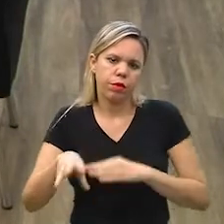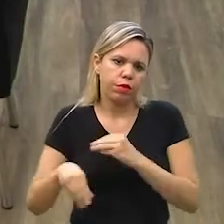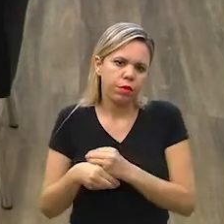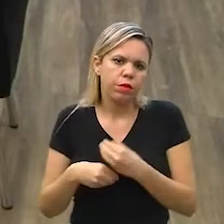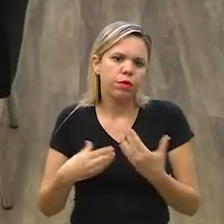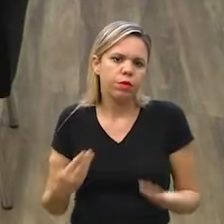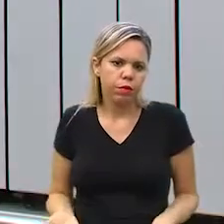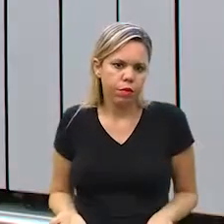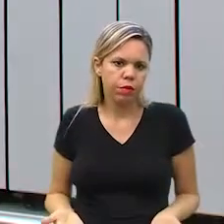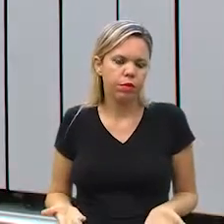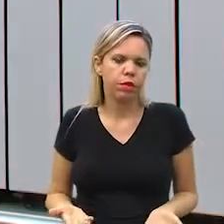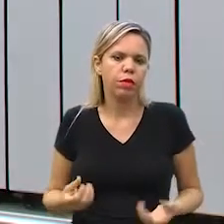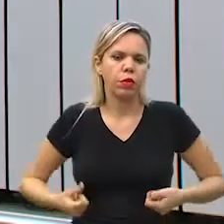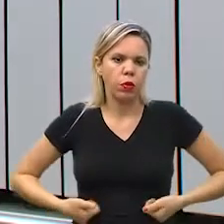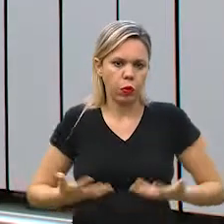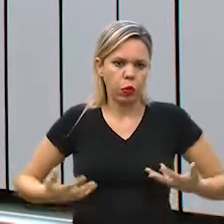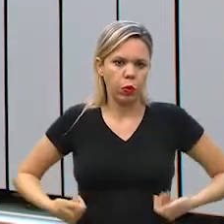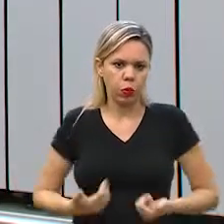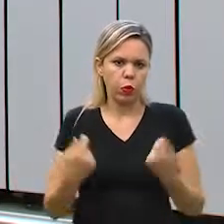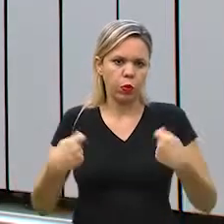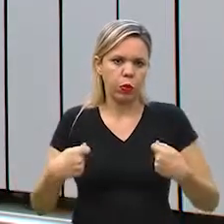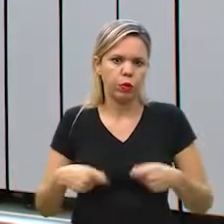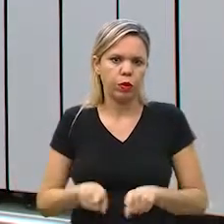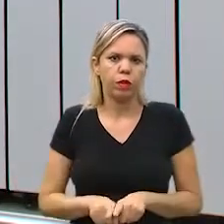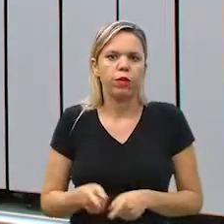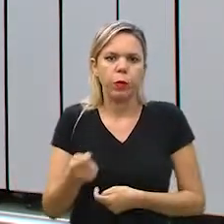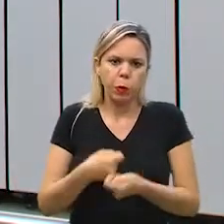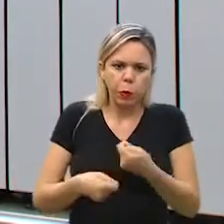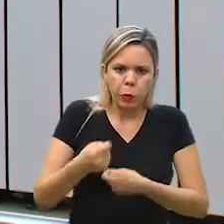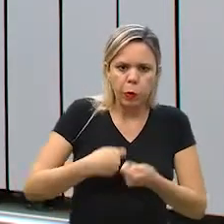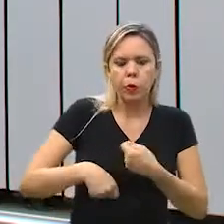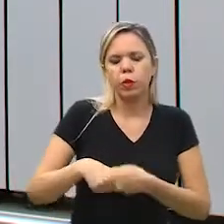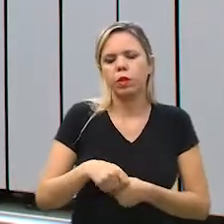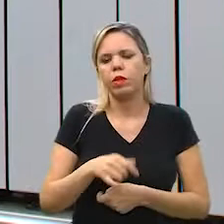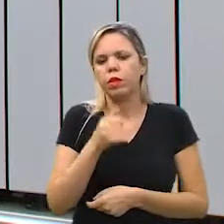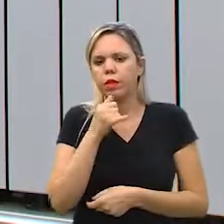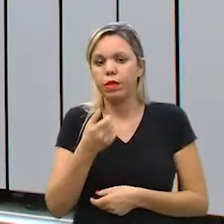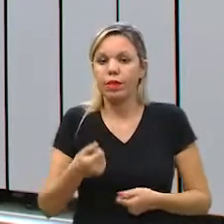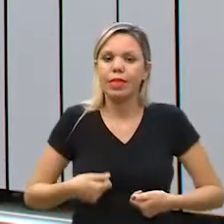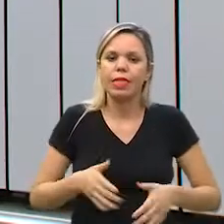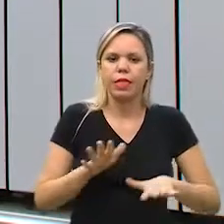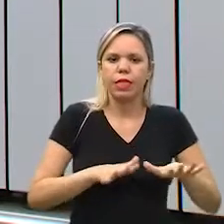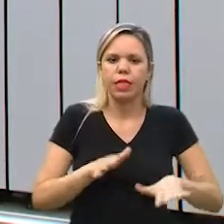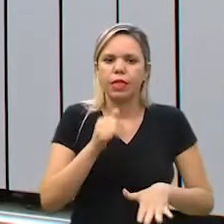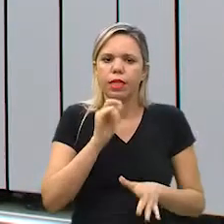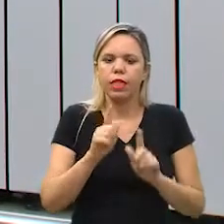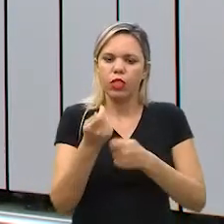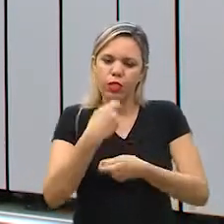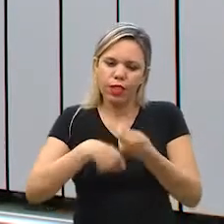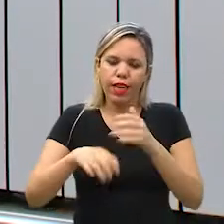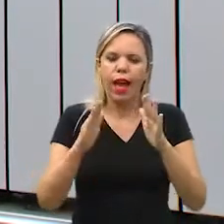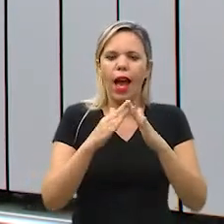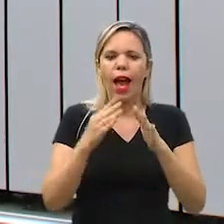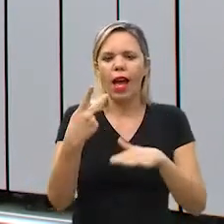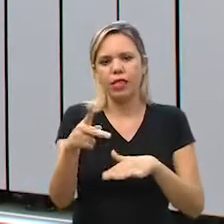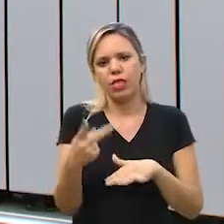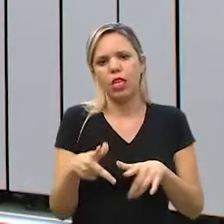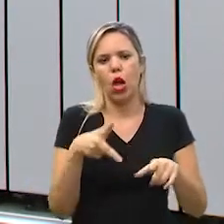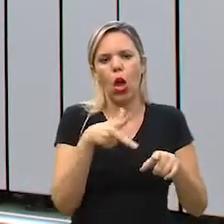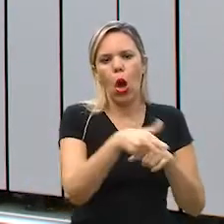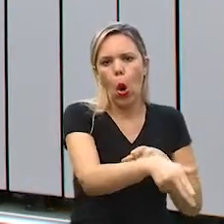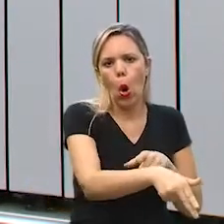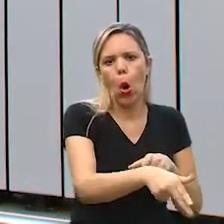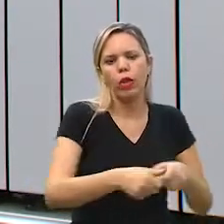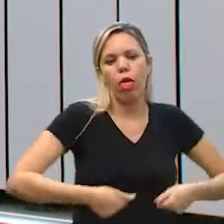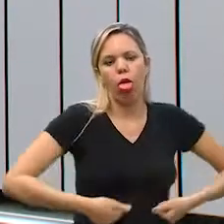atualizar com os gastos que são necessários e economizar aqueles que não são. É como se fosse uma gestão em casa, né? Você tem que cortar o